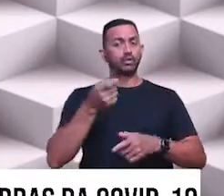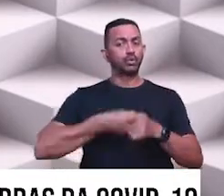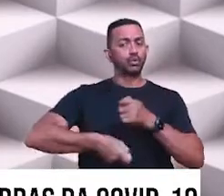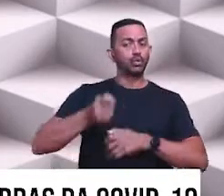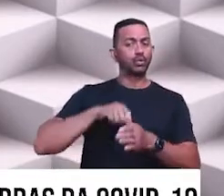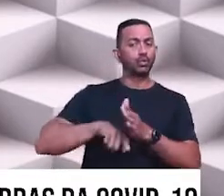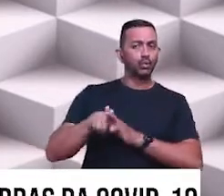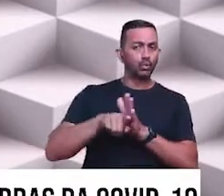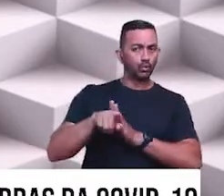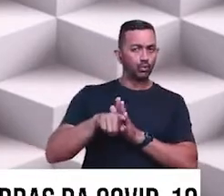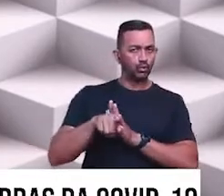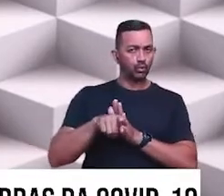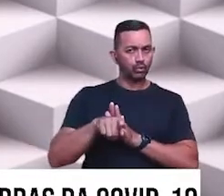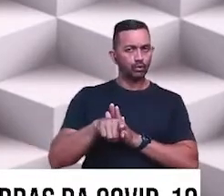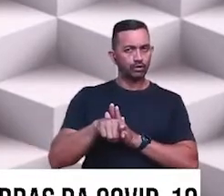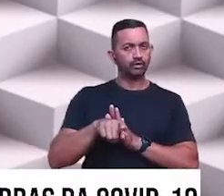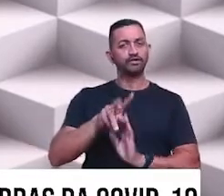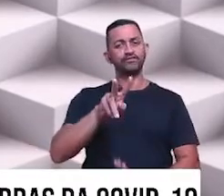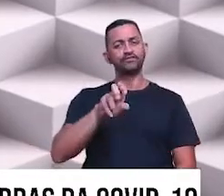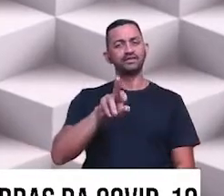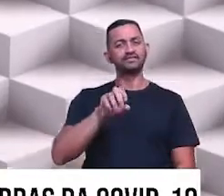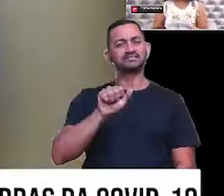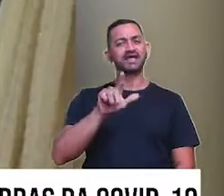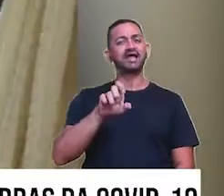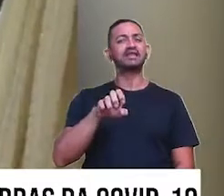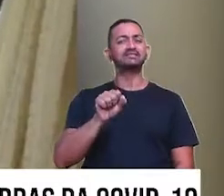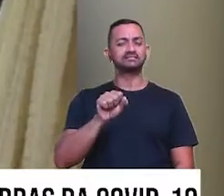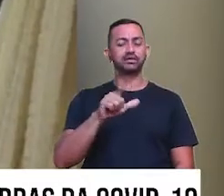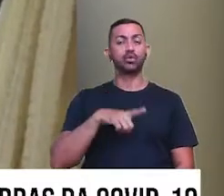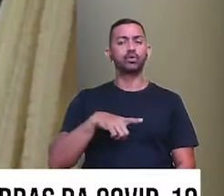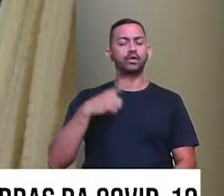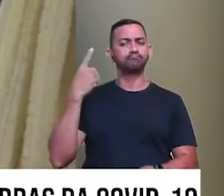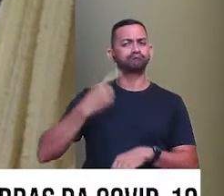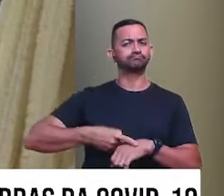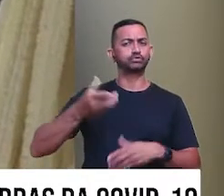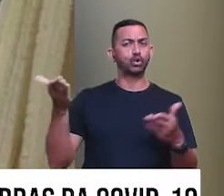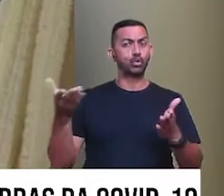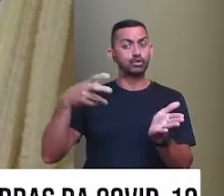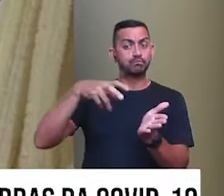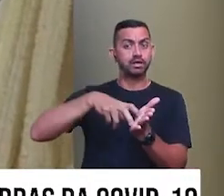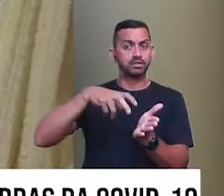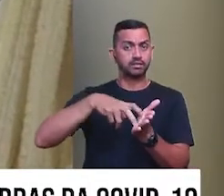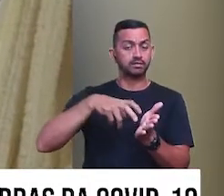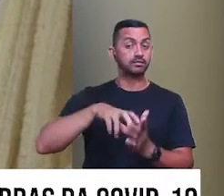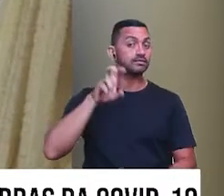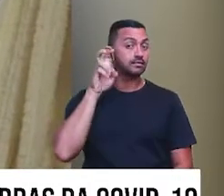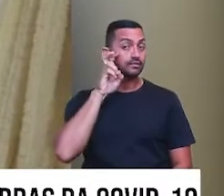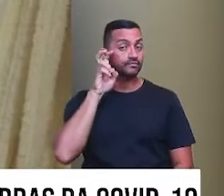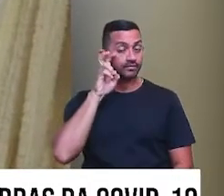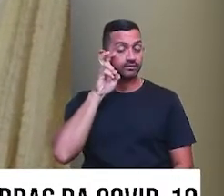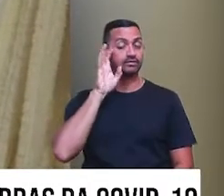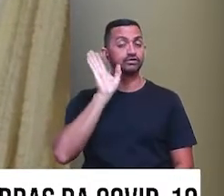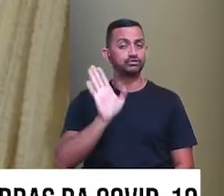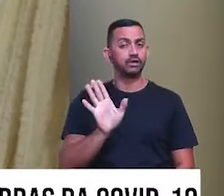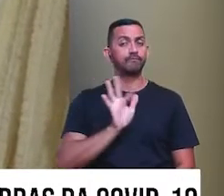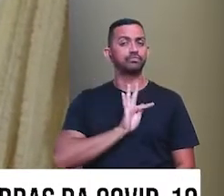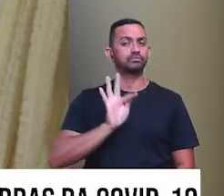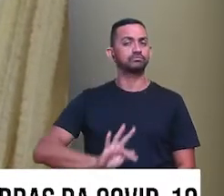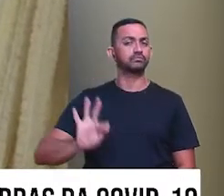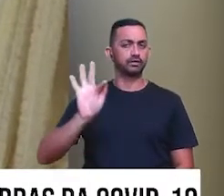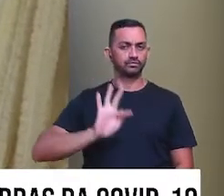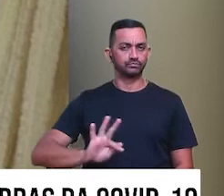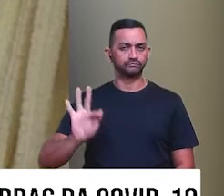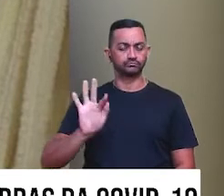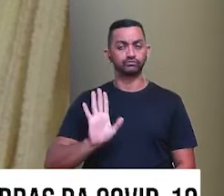no meio dessa operação, que é chamada de Operação Versalhes. Essa operação foi deflagrada na manhã desta quinta-feira, né,